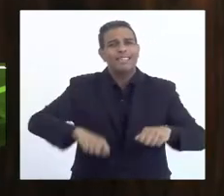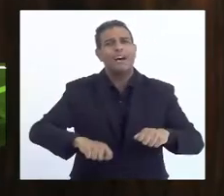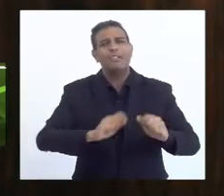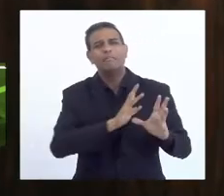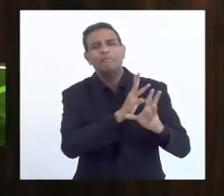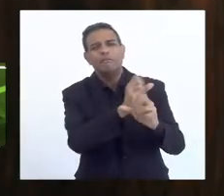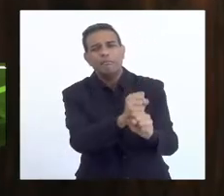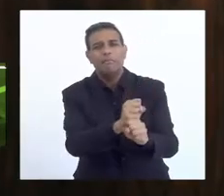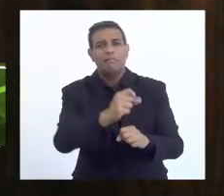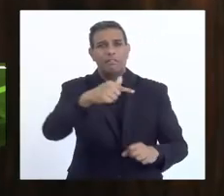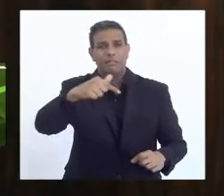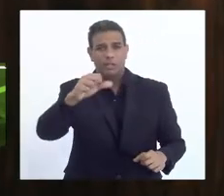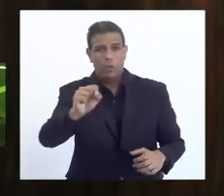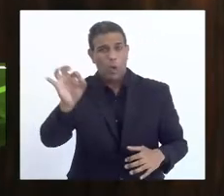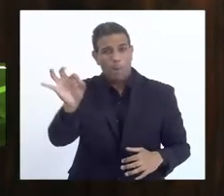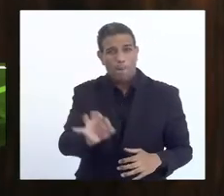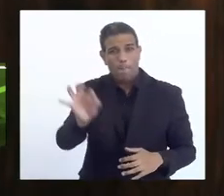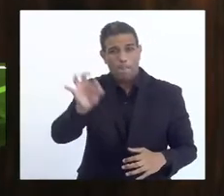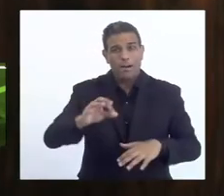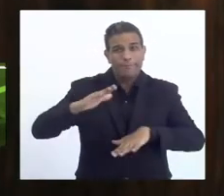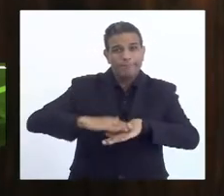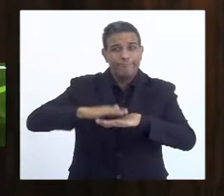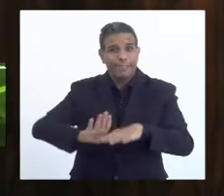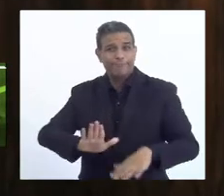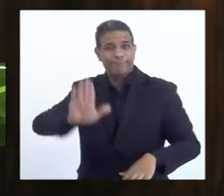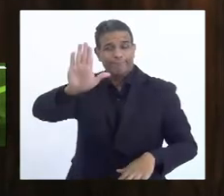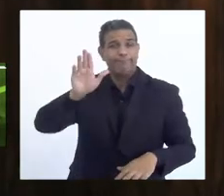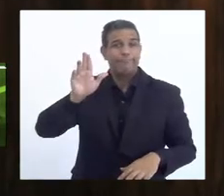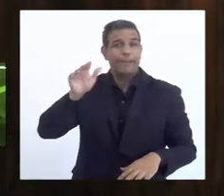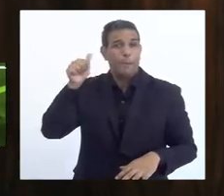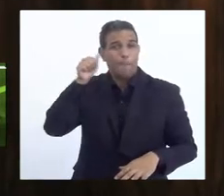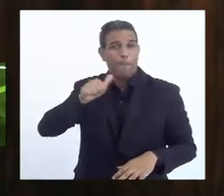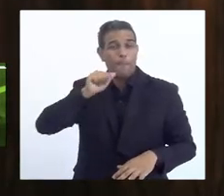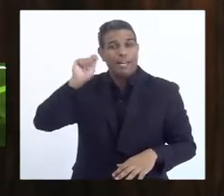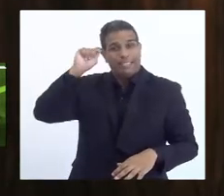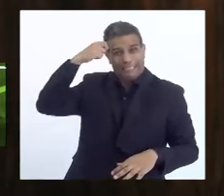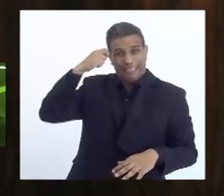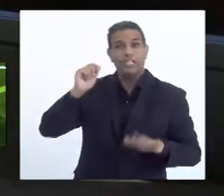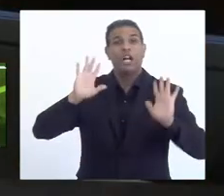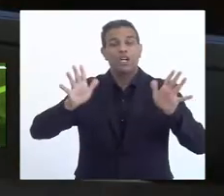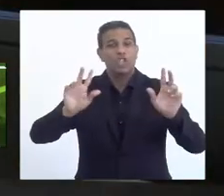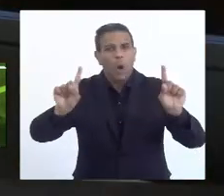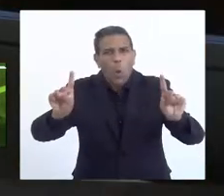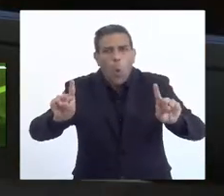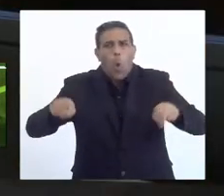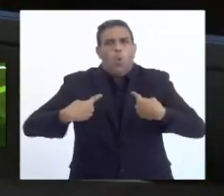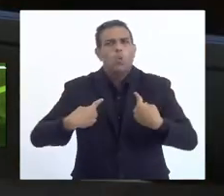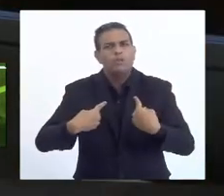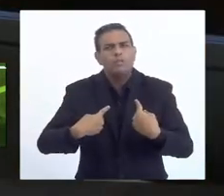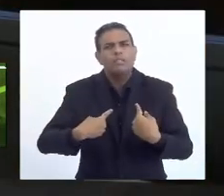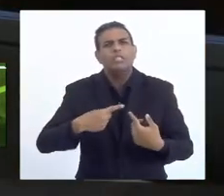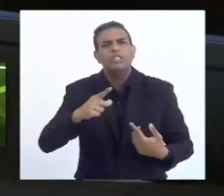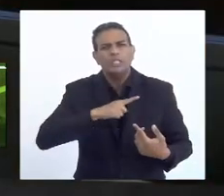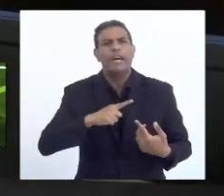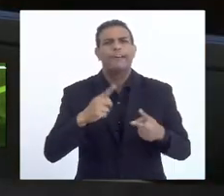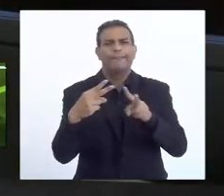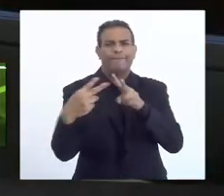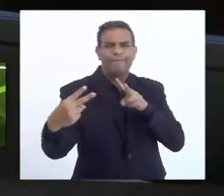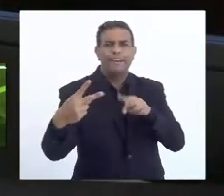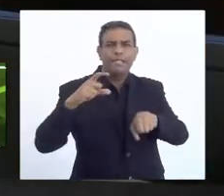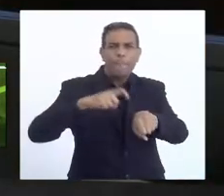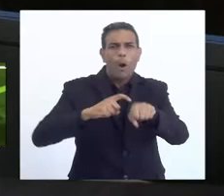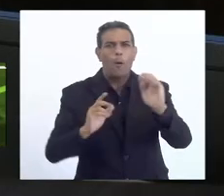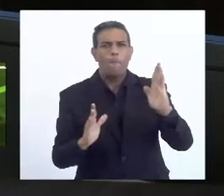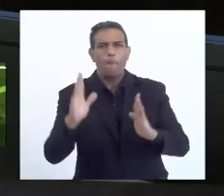que 78% das candidatas negras relataram ter sofrido ataques virtuais no